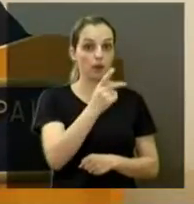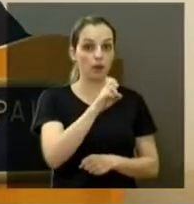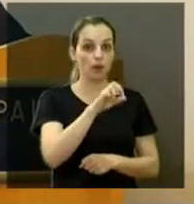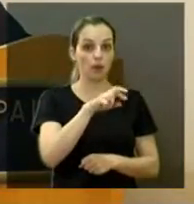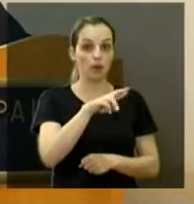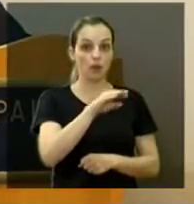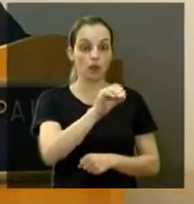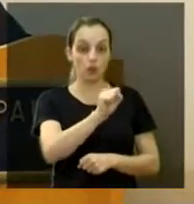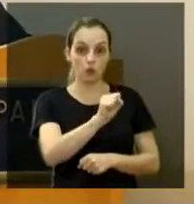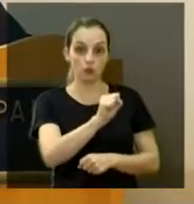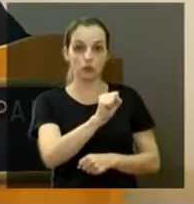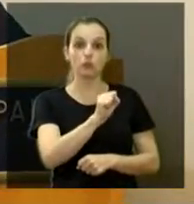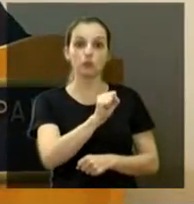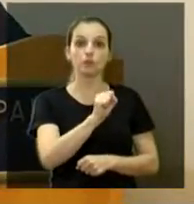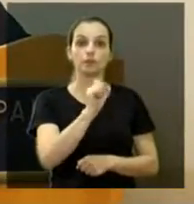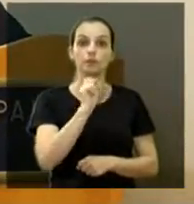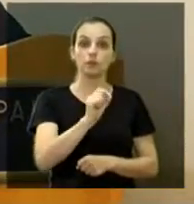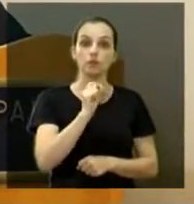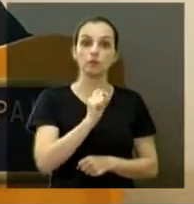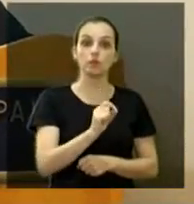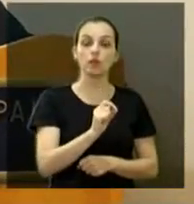no Jardim